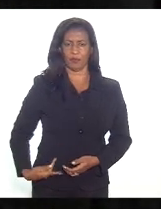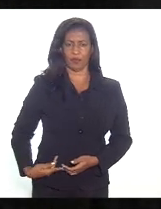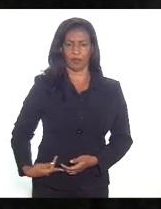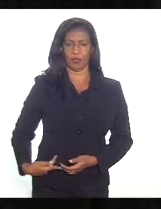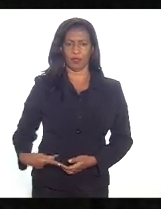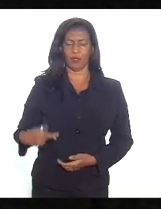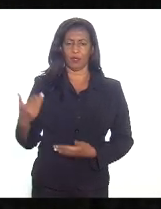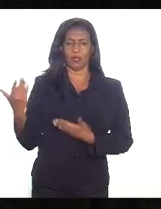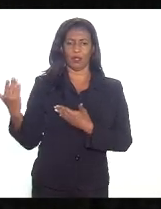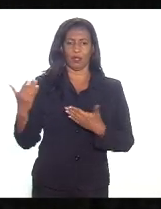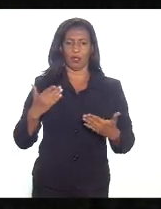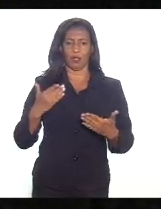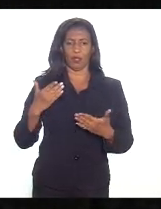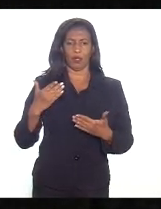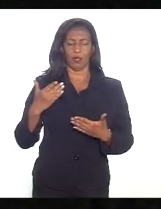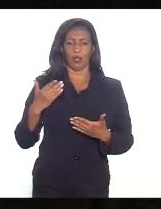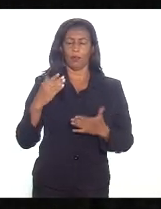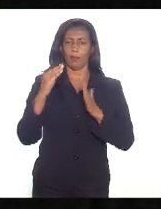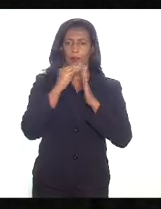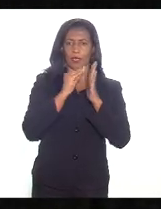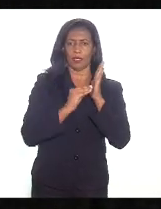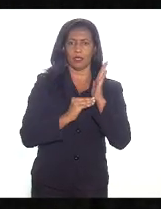deputado Luiz Paulo para emitir o parecer.